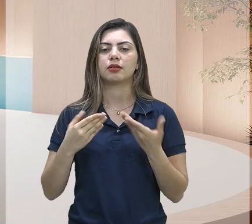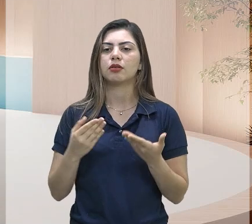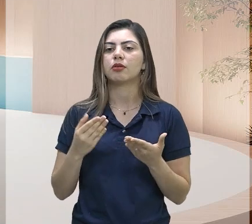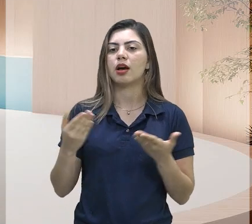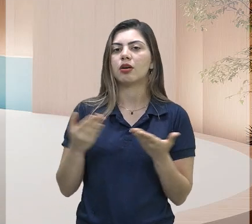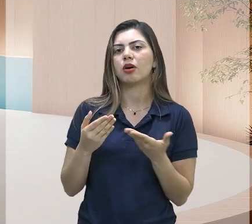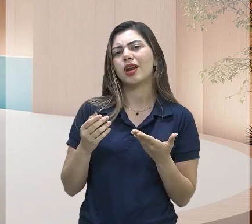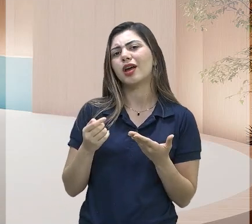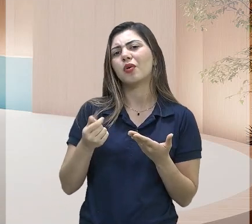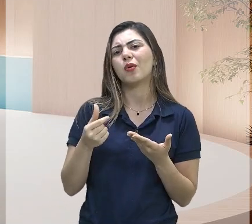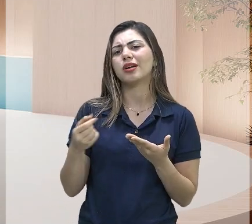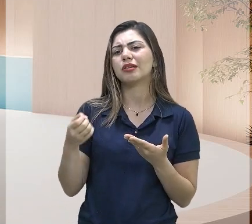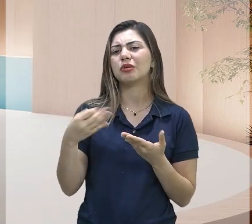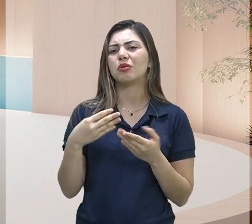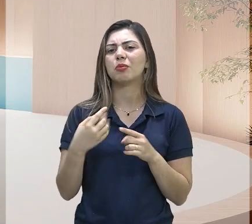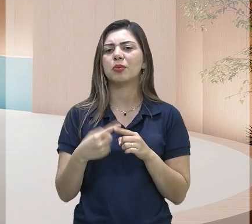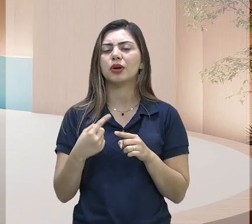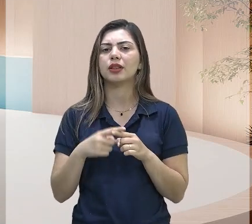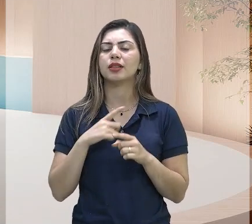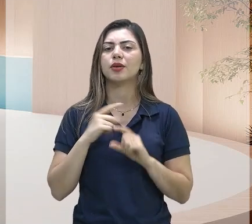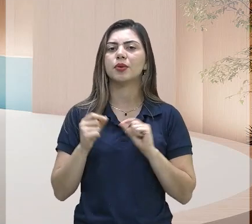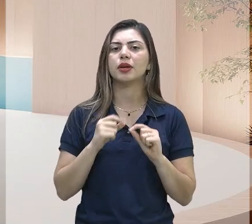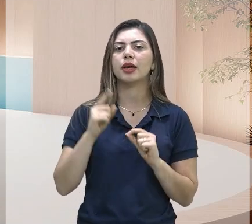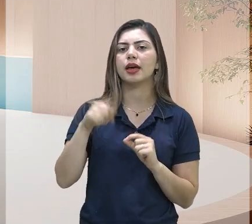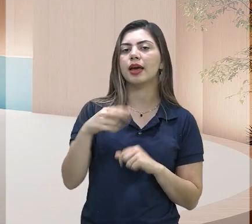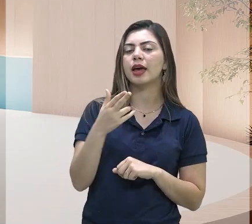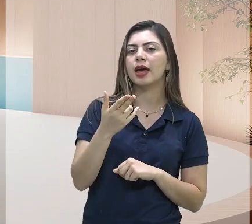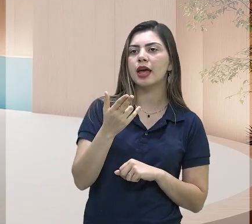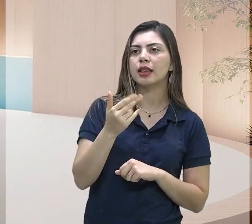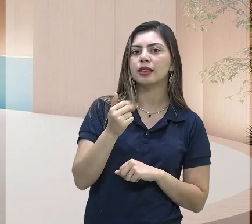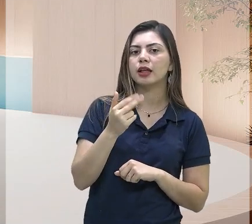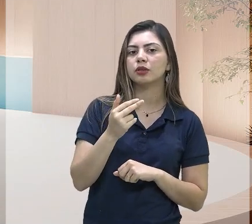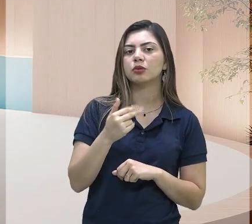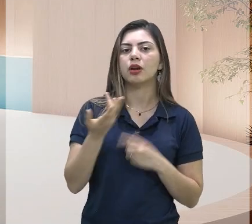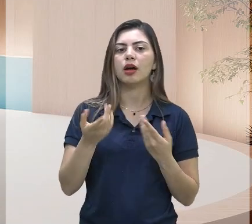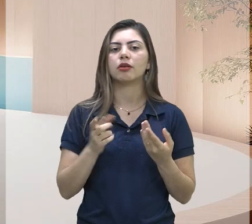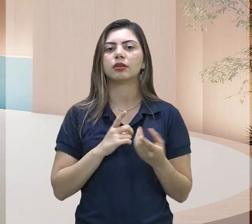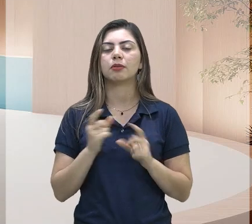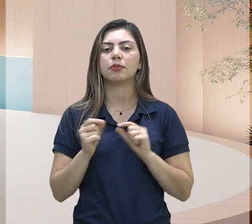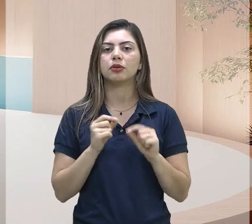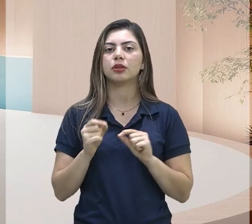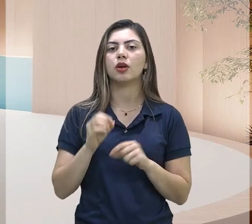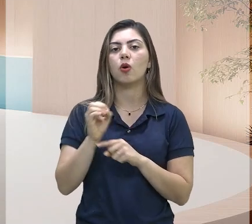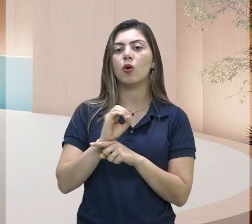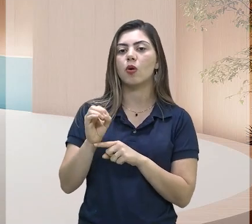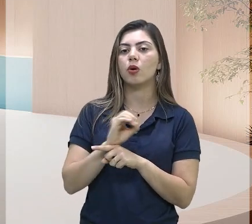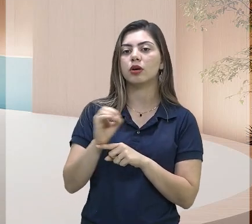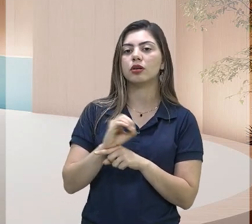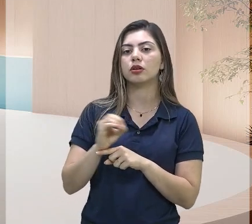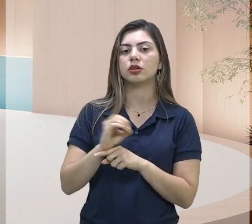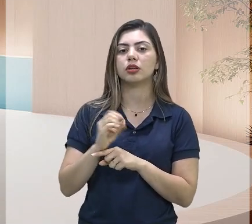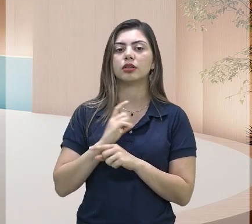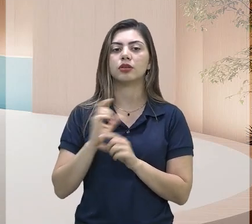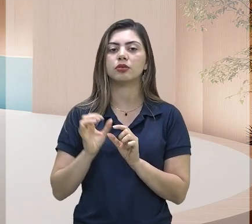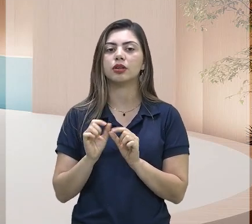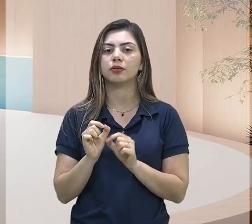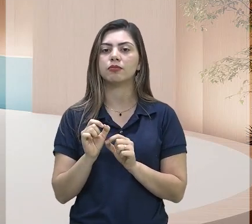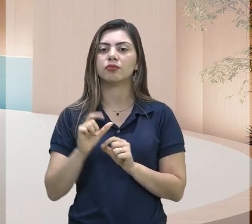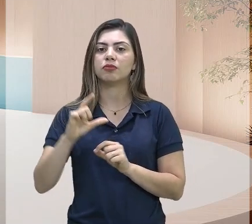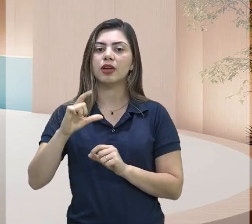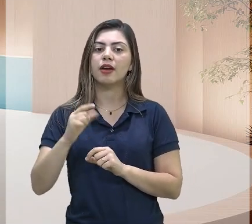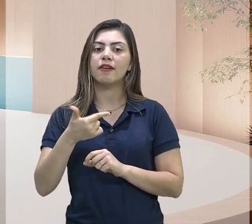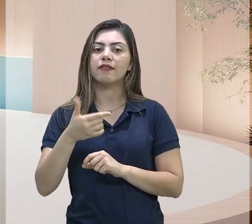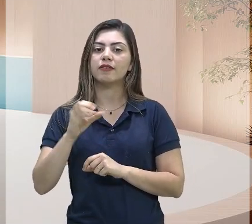constituídos basicamente por material mineral ou por matéria orgânica, com menos de 20 centímetros de espessura, certo? Eles